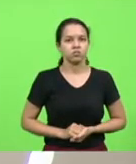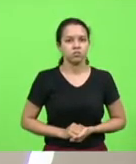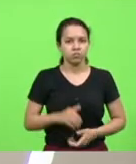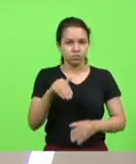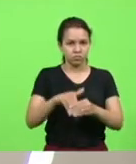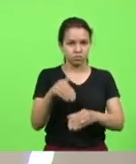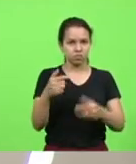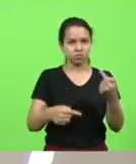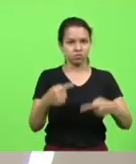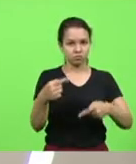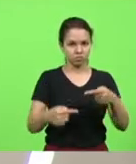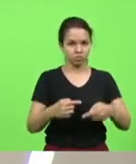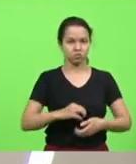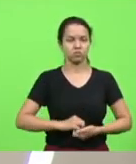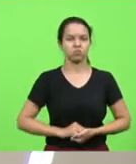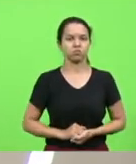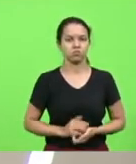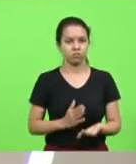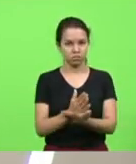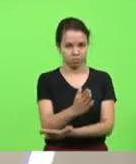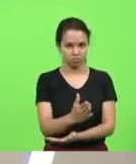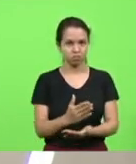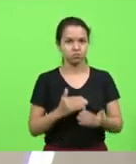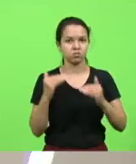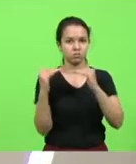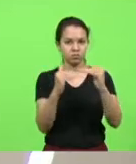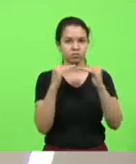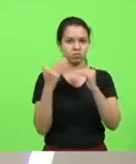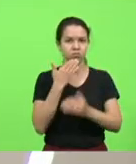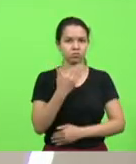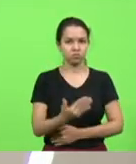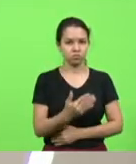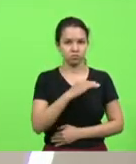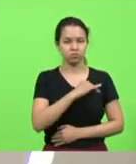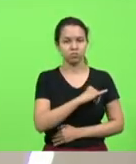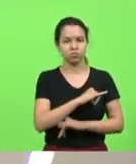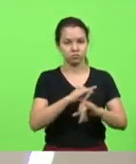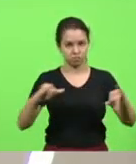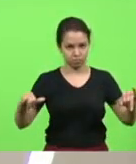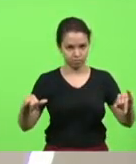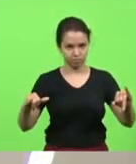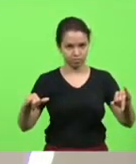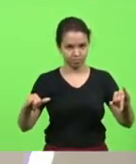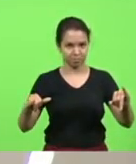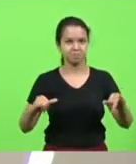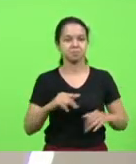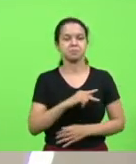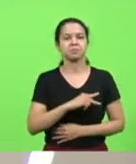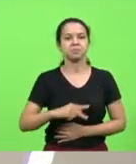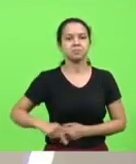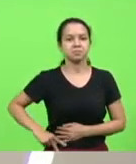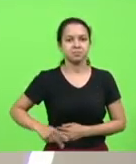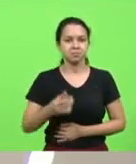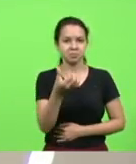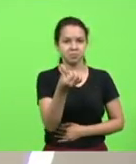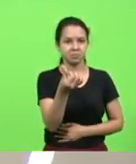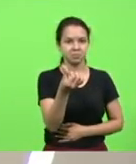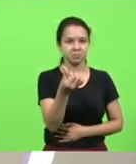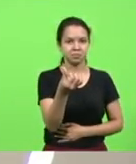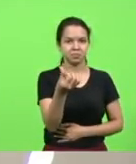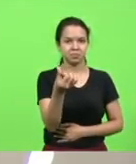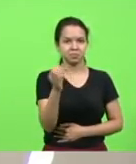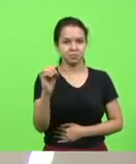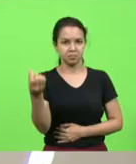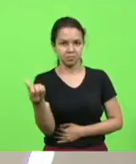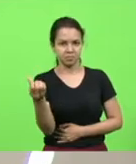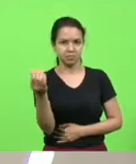como se encontram. Aprovado por unanimidade. Esta presidência comunica que defere os seguintes requerimentos: requerimento 606 a 611,